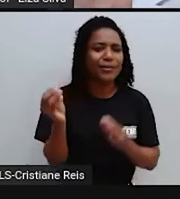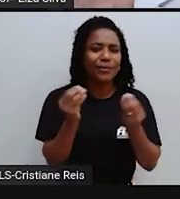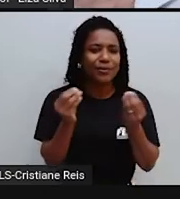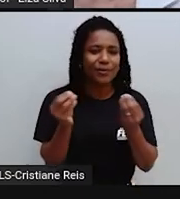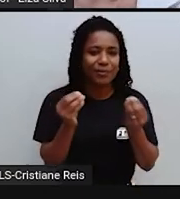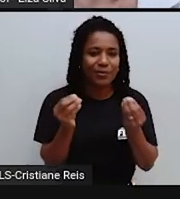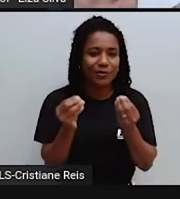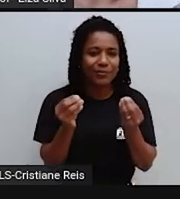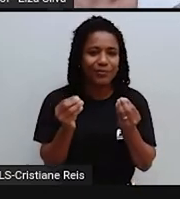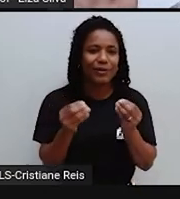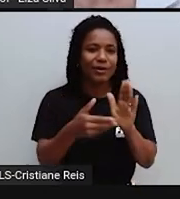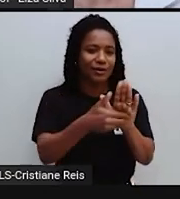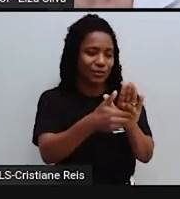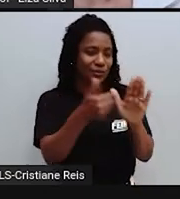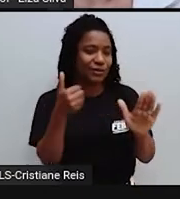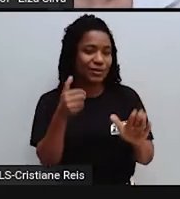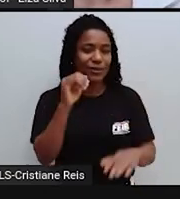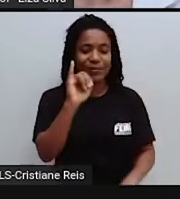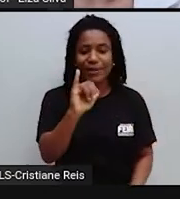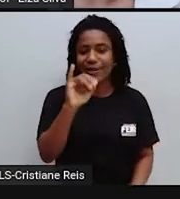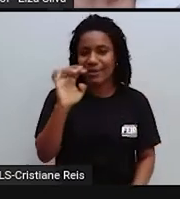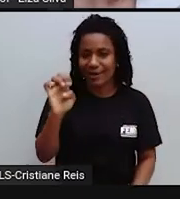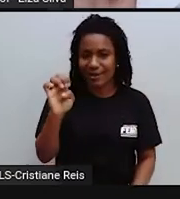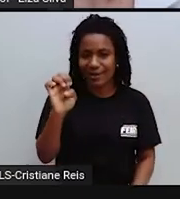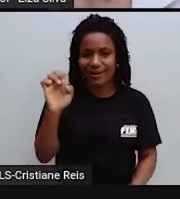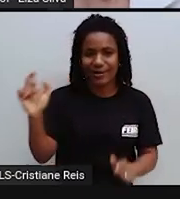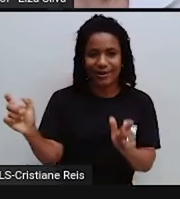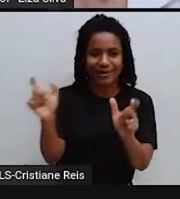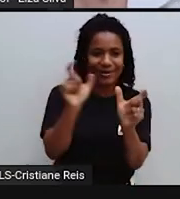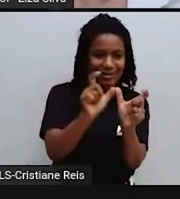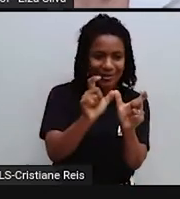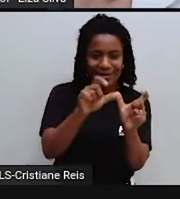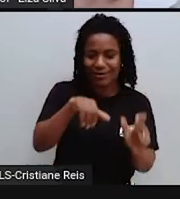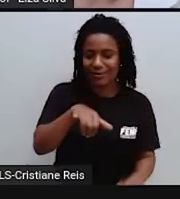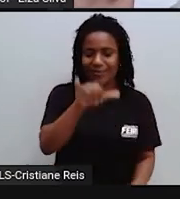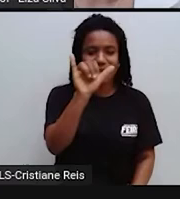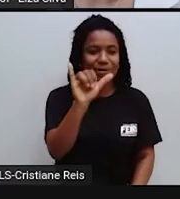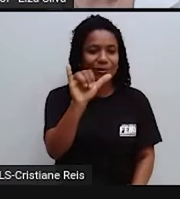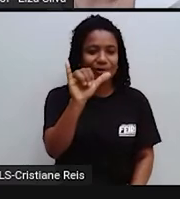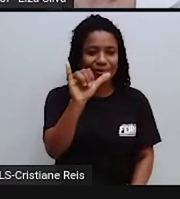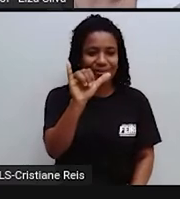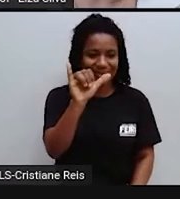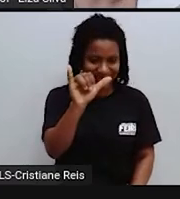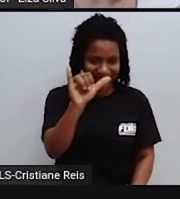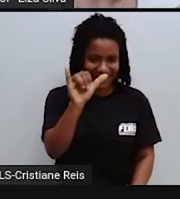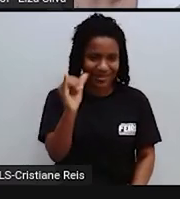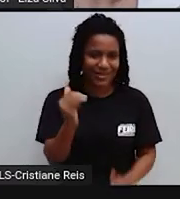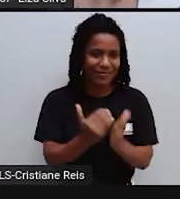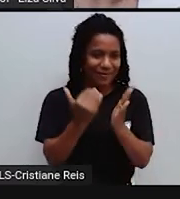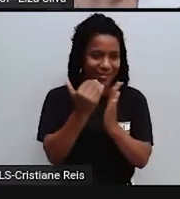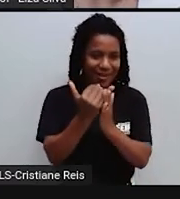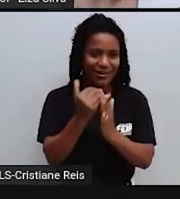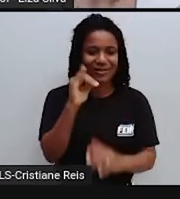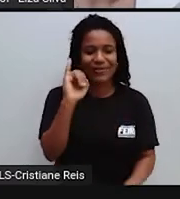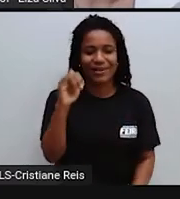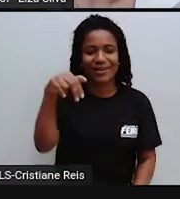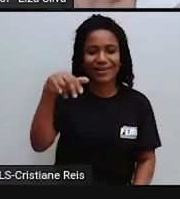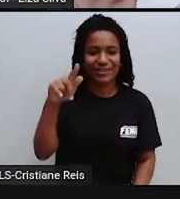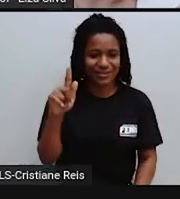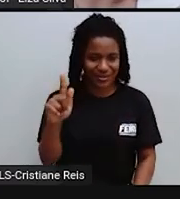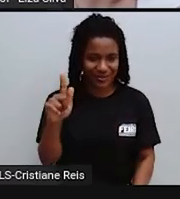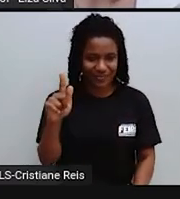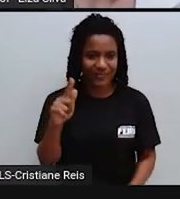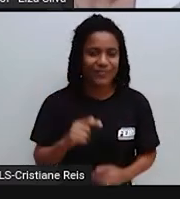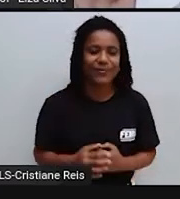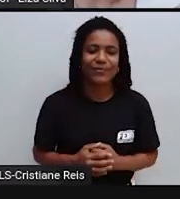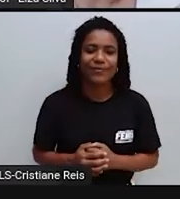Vamos retirar o IE e acrescentar Y mais ING. To lie, mentir,